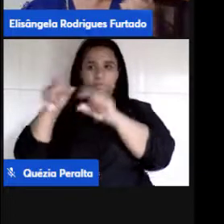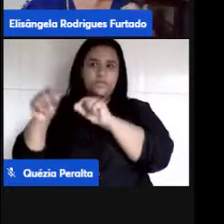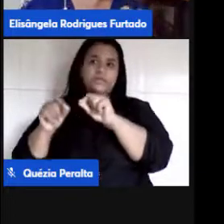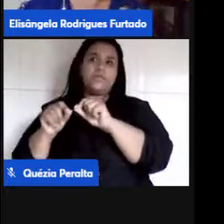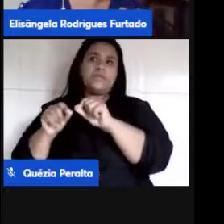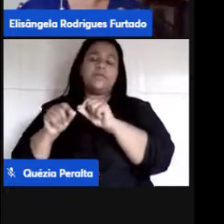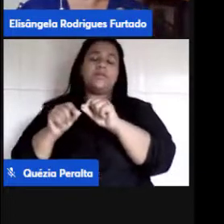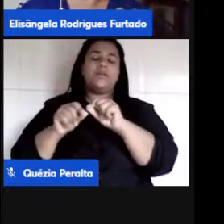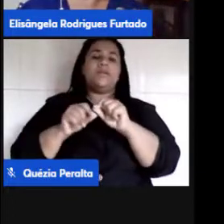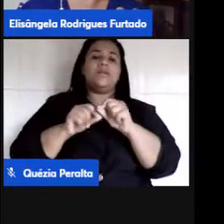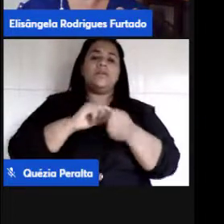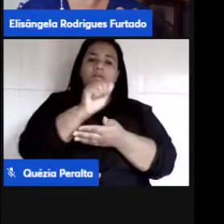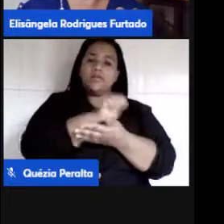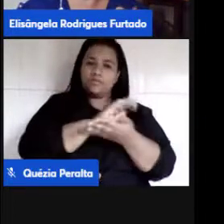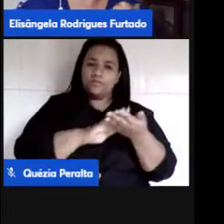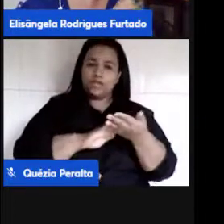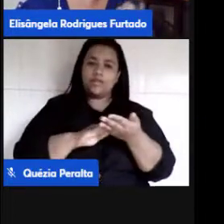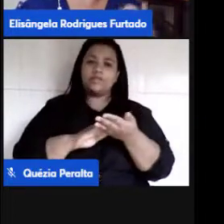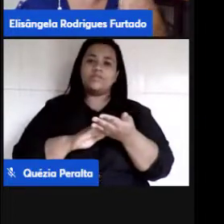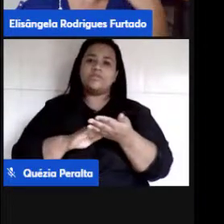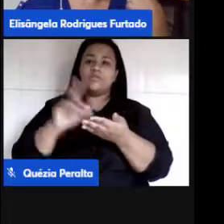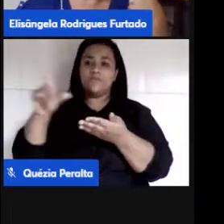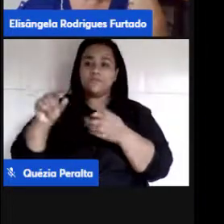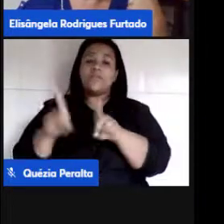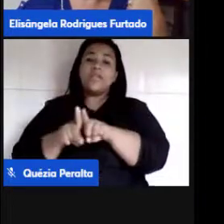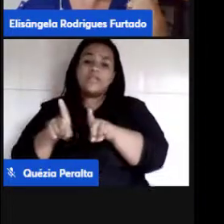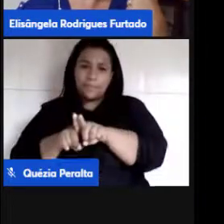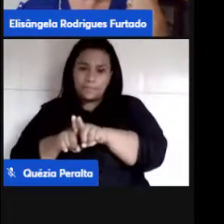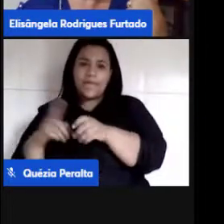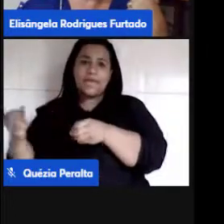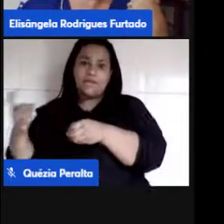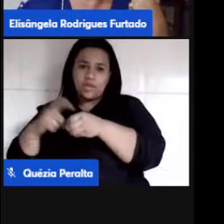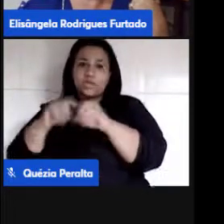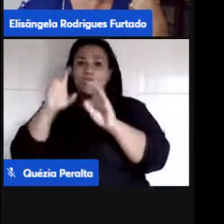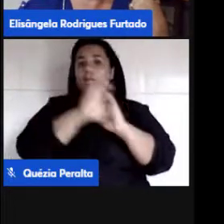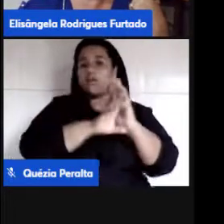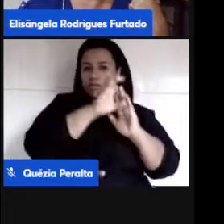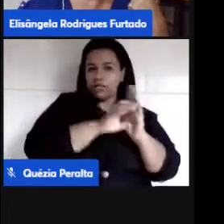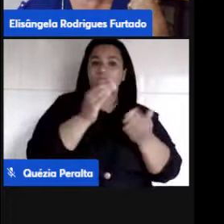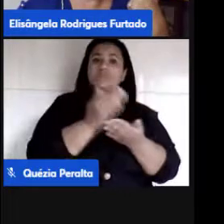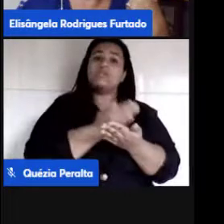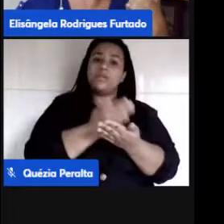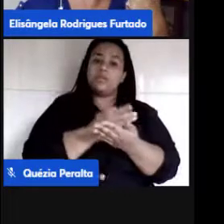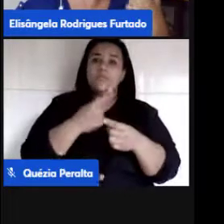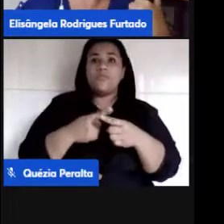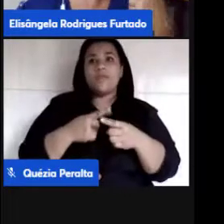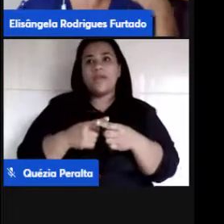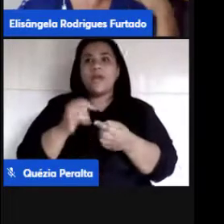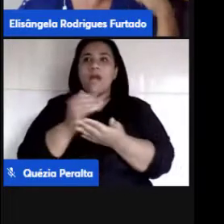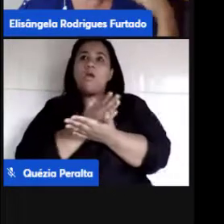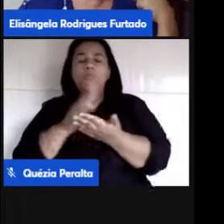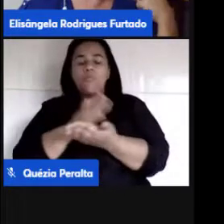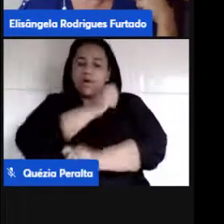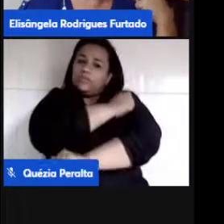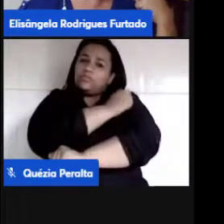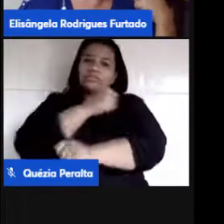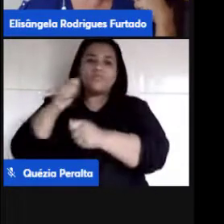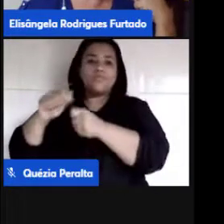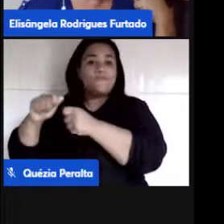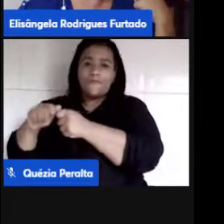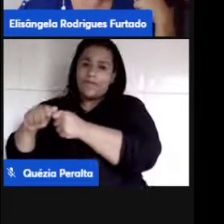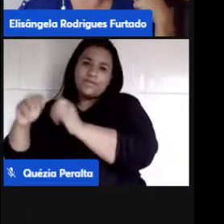vou retomar uma do caderno. Porque pode ter aquele aluno que não fez naquela semana. Então, para ele não ter prejuízo